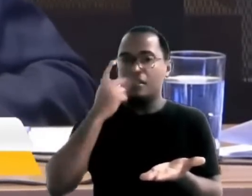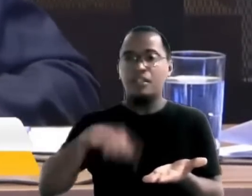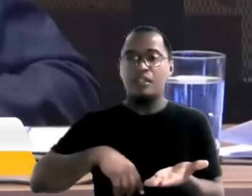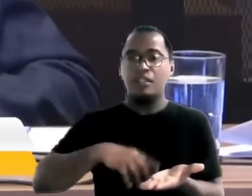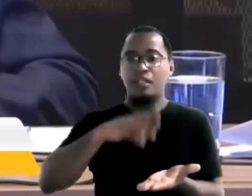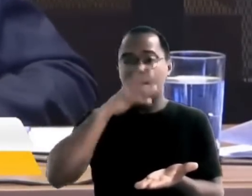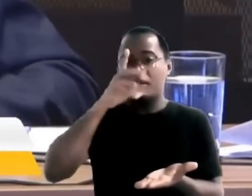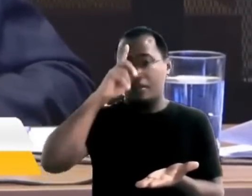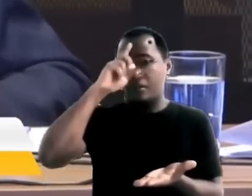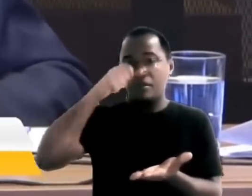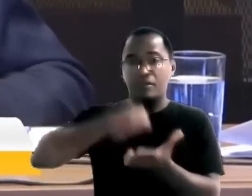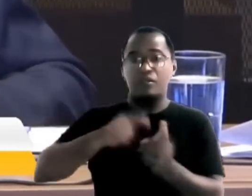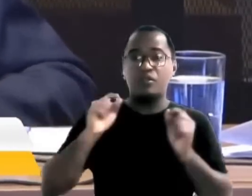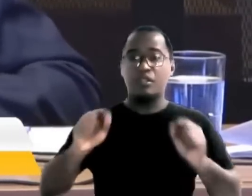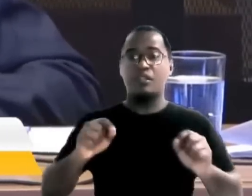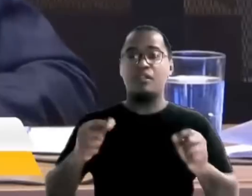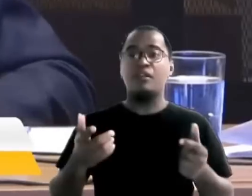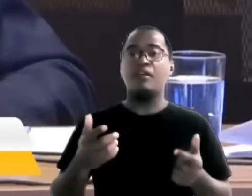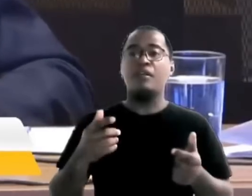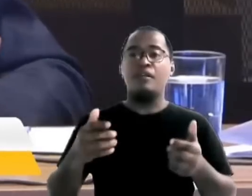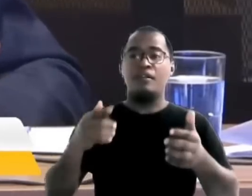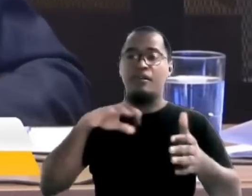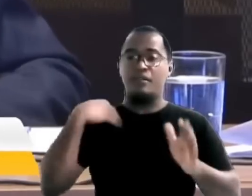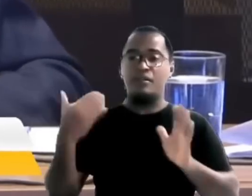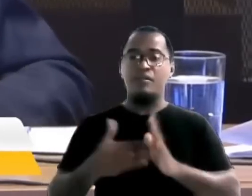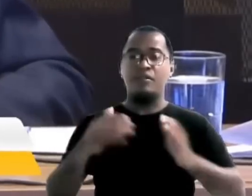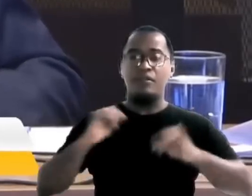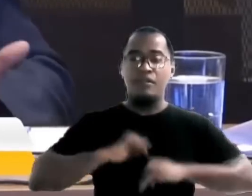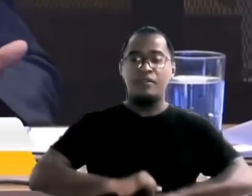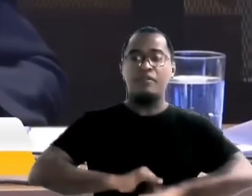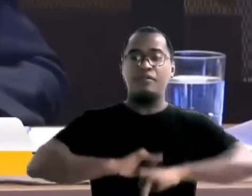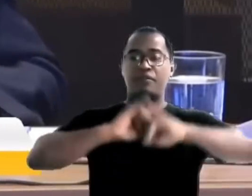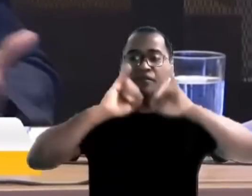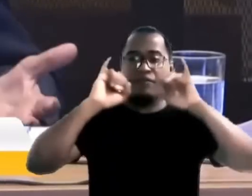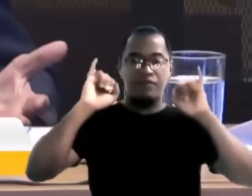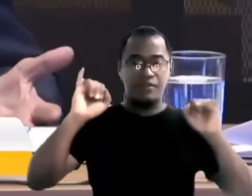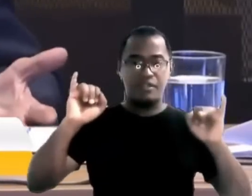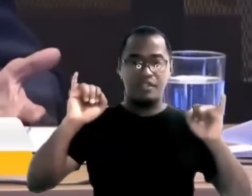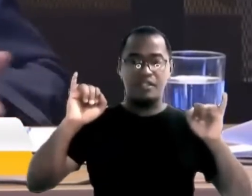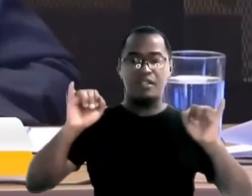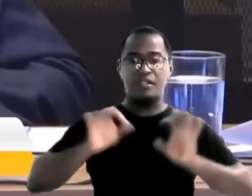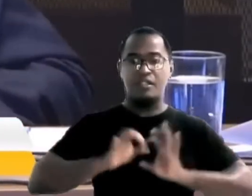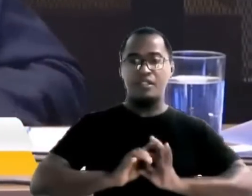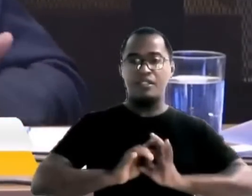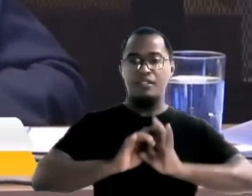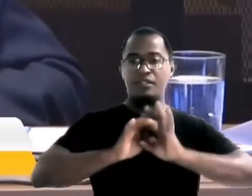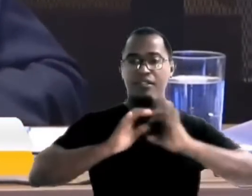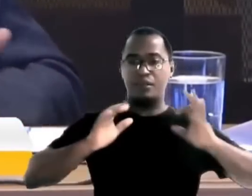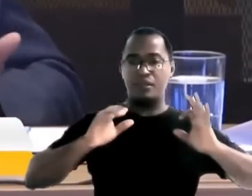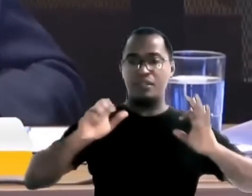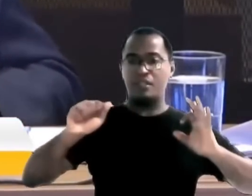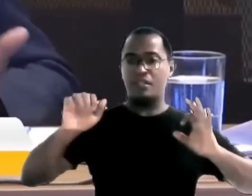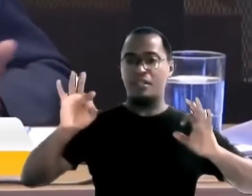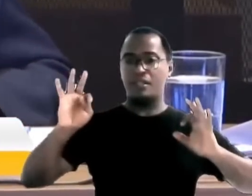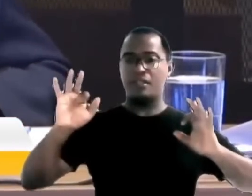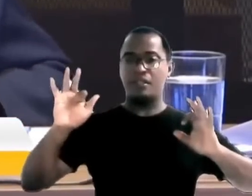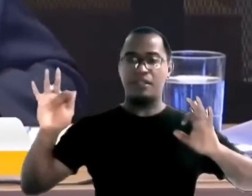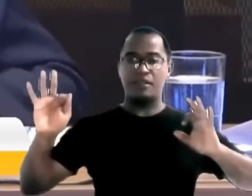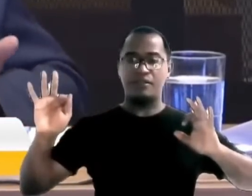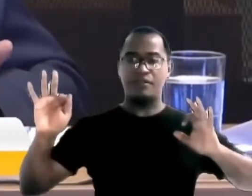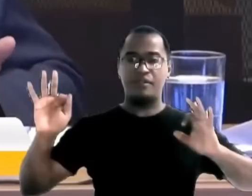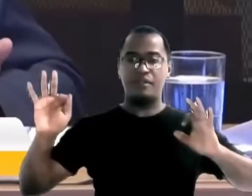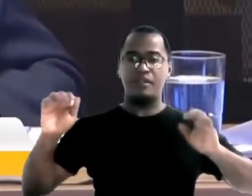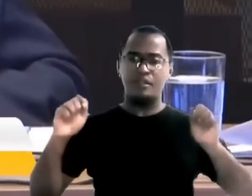é fazer um rompimento declarado com o STF, por exemplo. Isso poderia